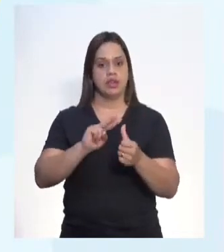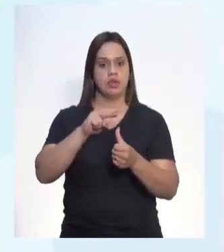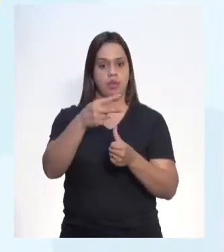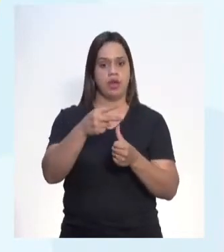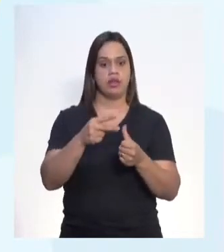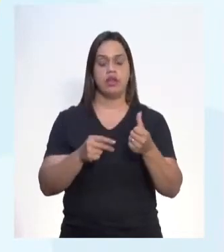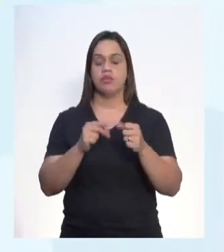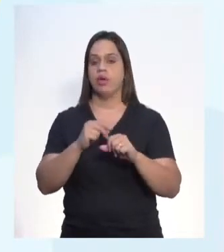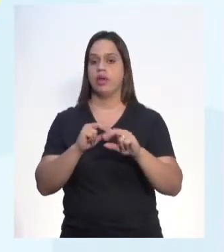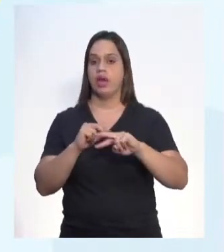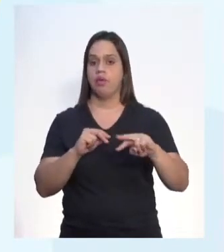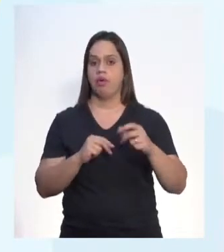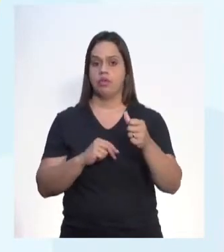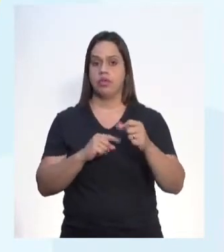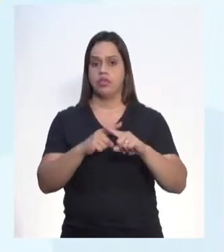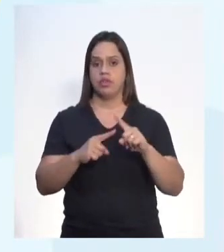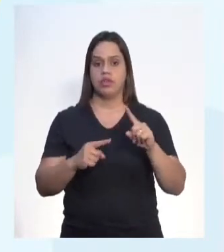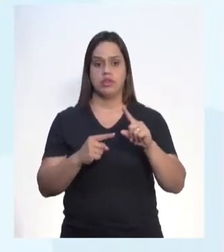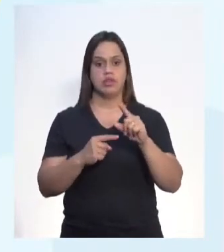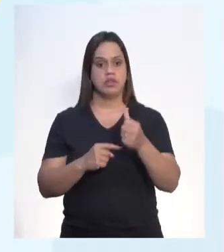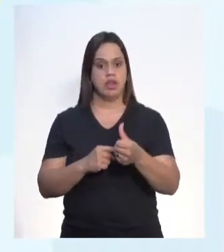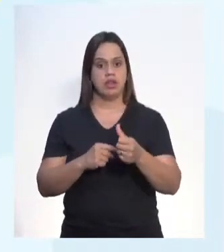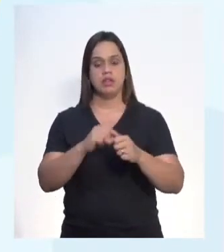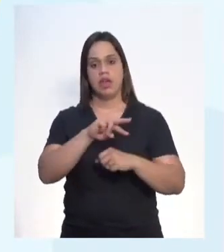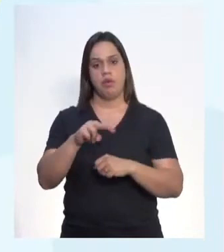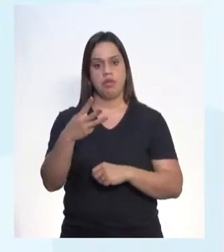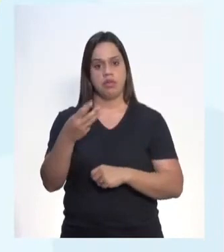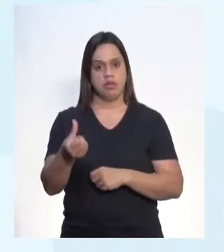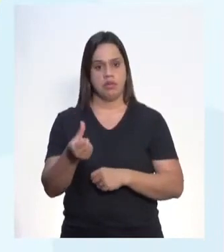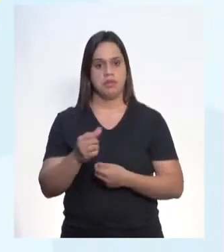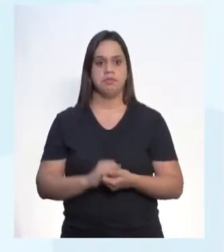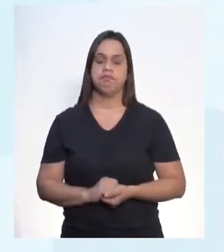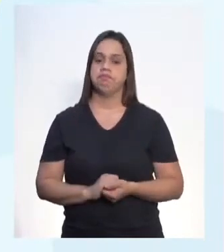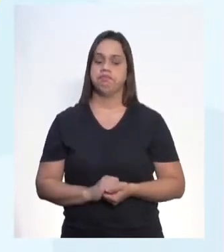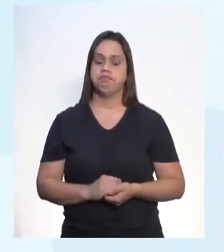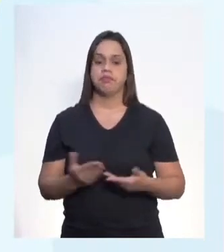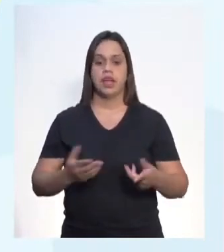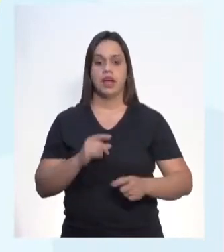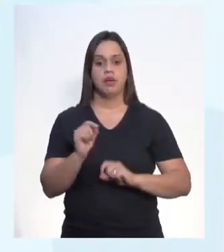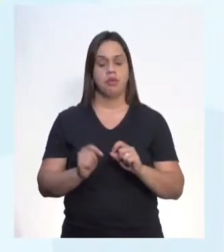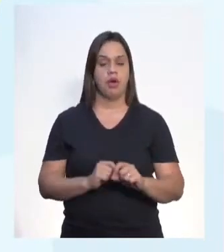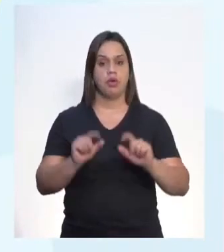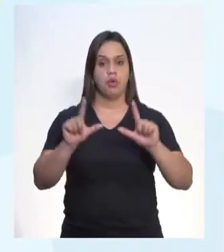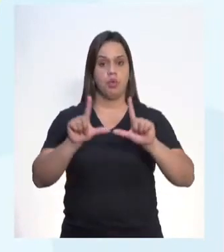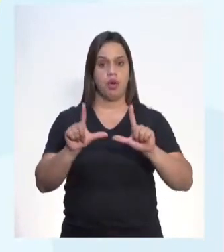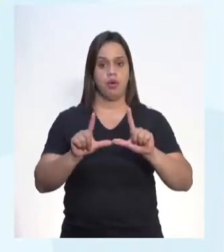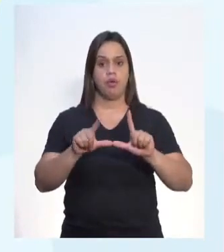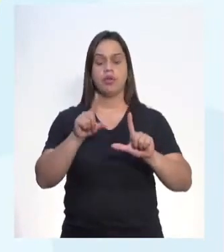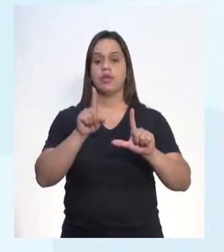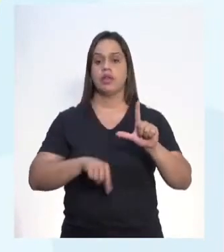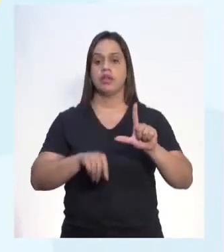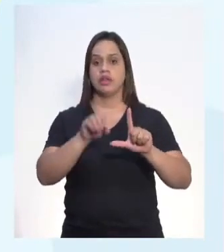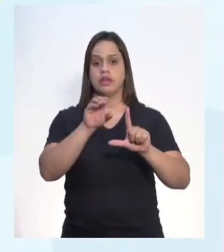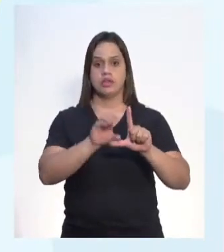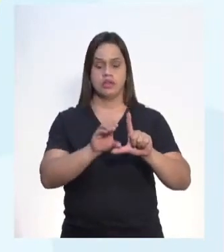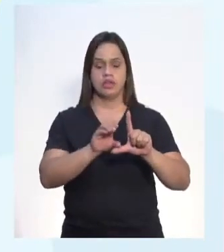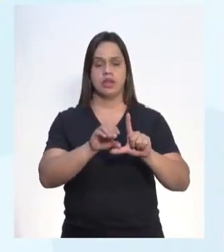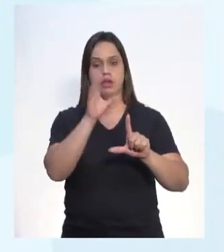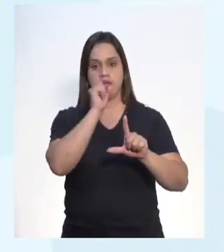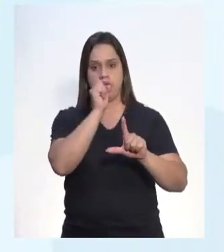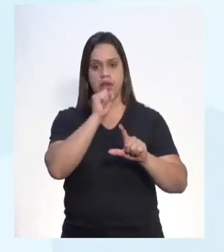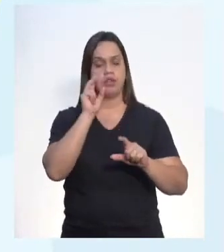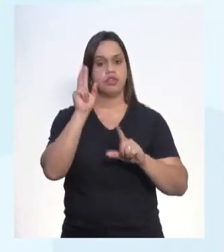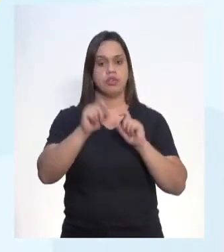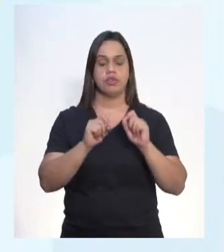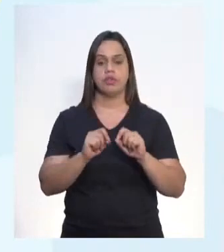dar 36 centímetros quadrados. E o quadrado chamado de C. Então,